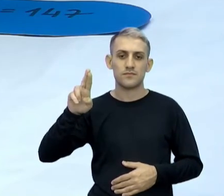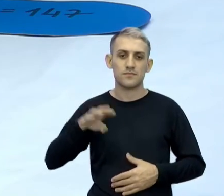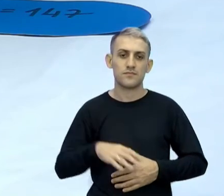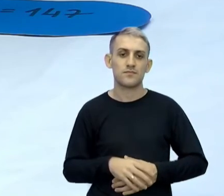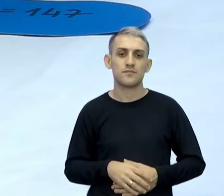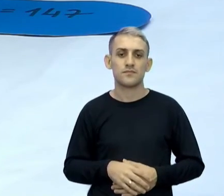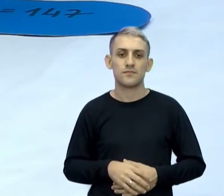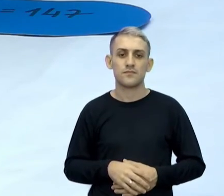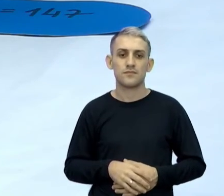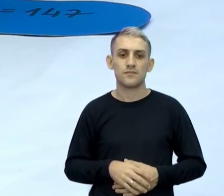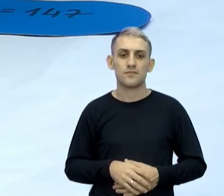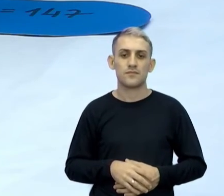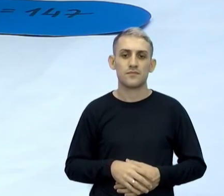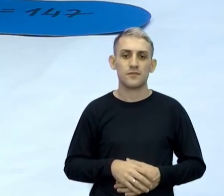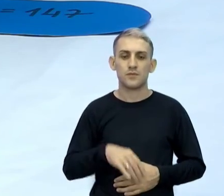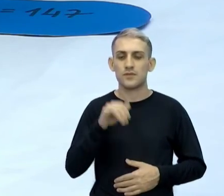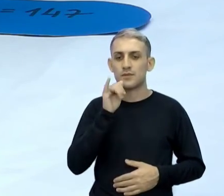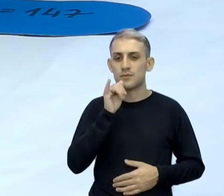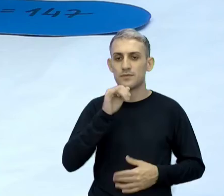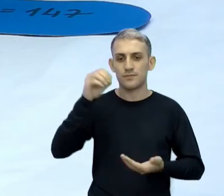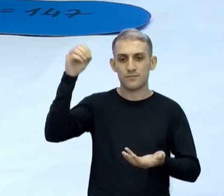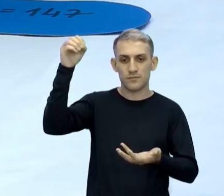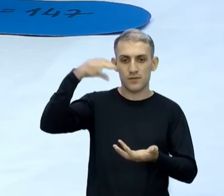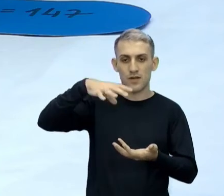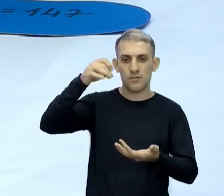emita o pedido.